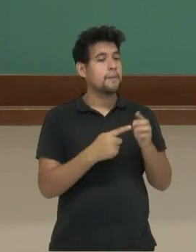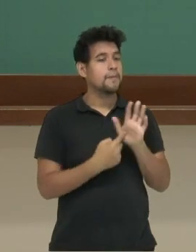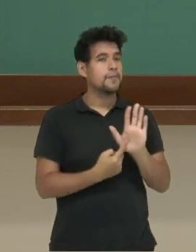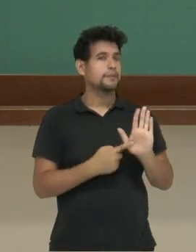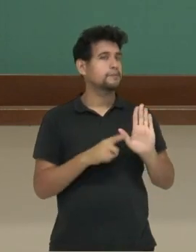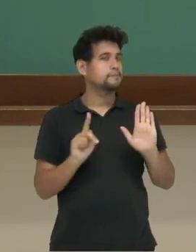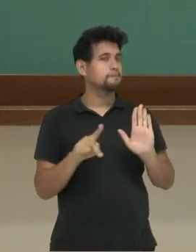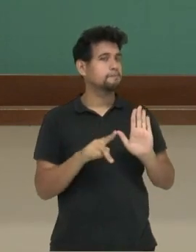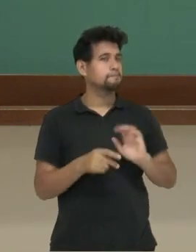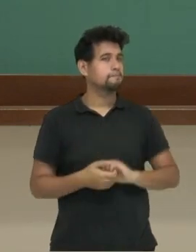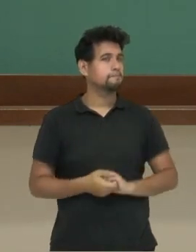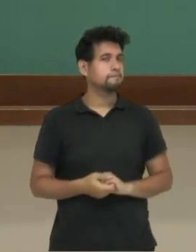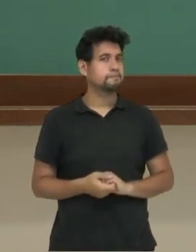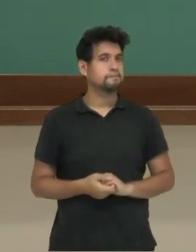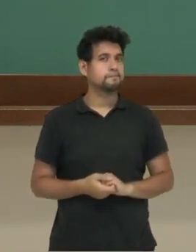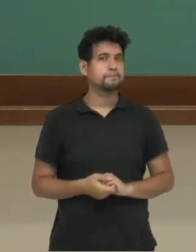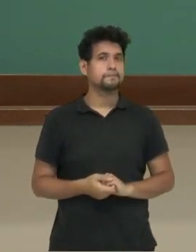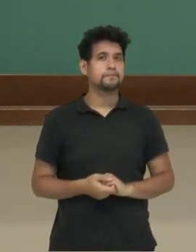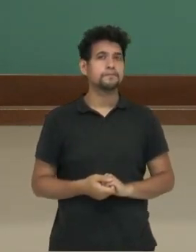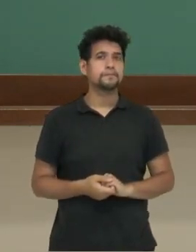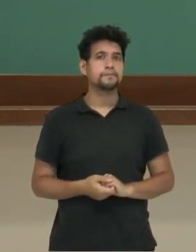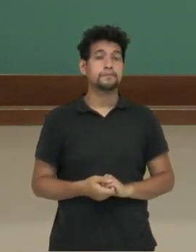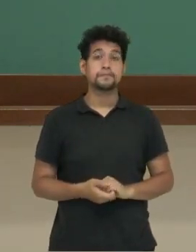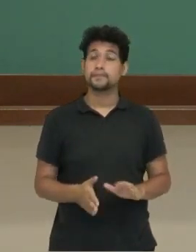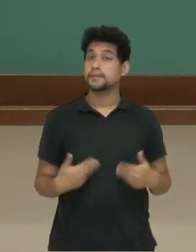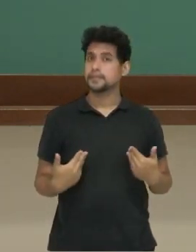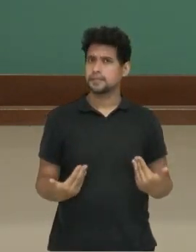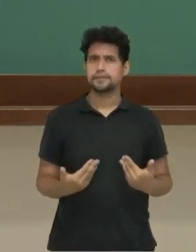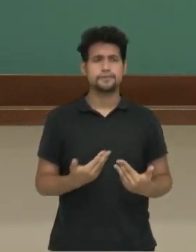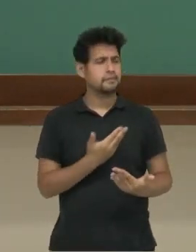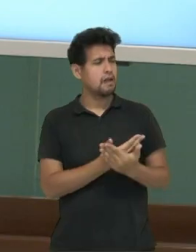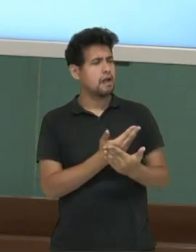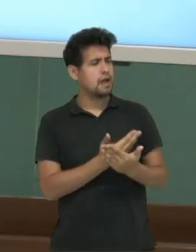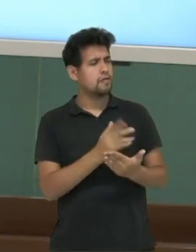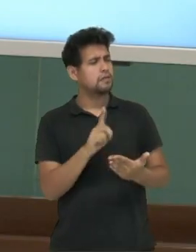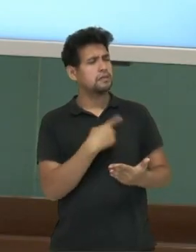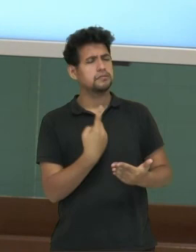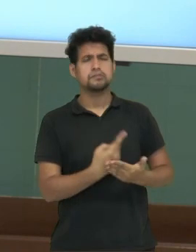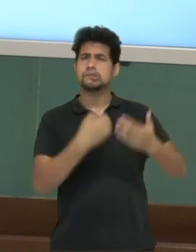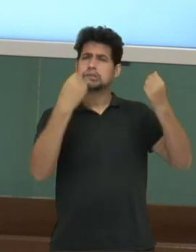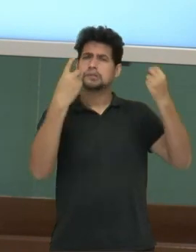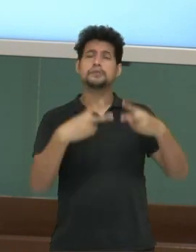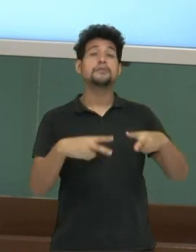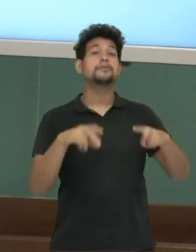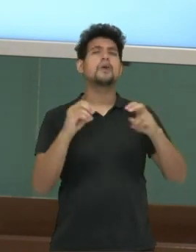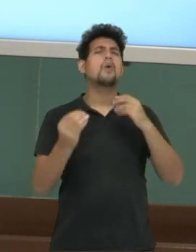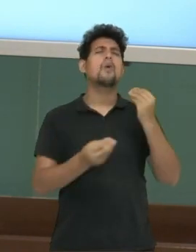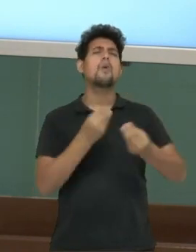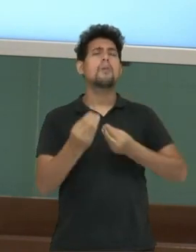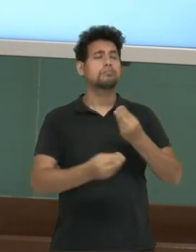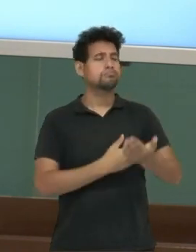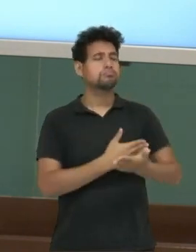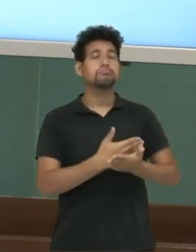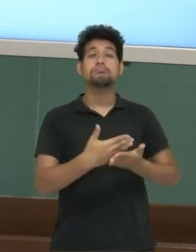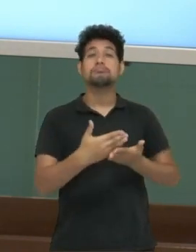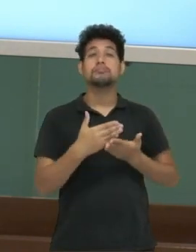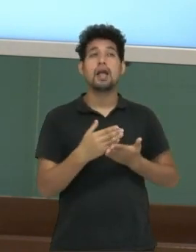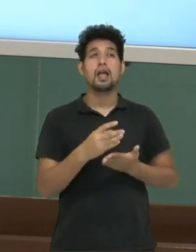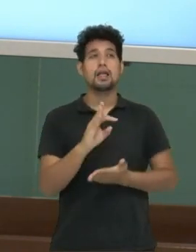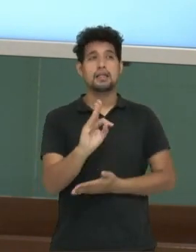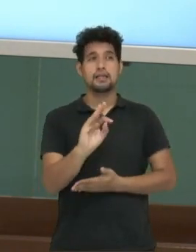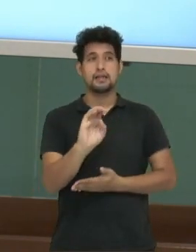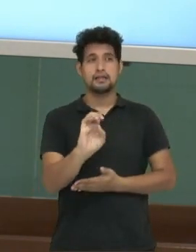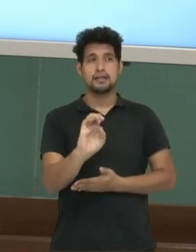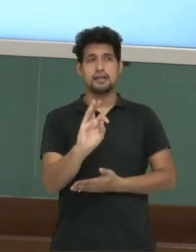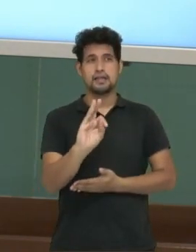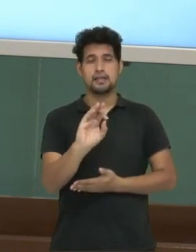professor, ok? Bom, nessa aula então nós falamos sobre a origem dos tetrápodes. Tetrápodes, não esqueça,